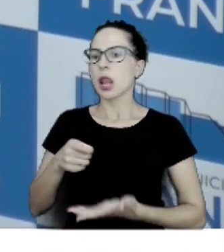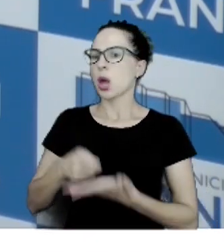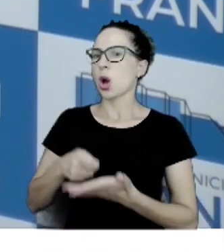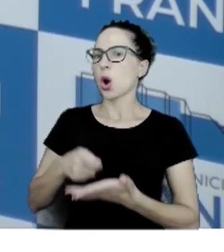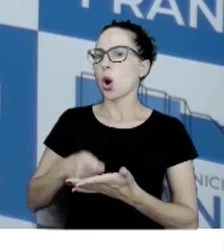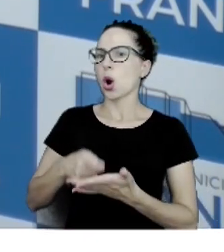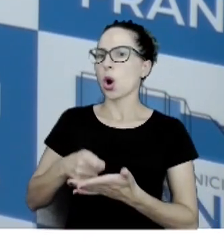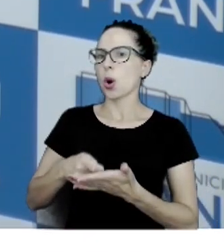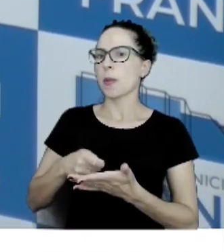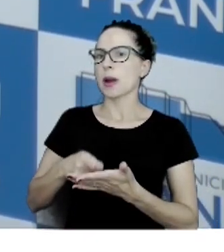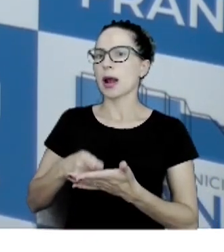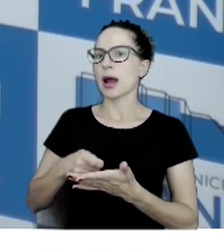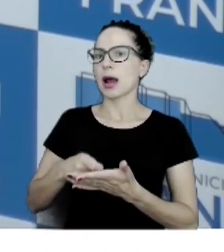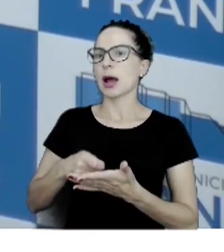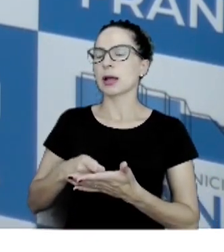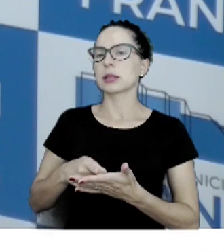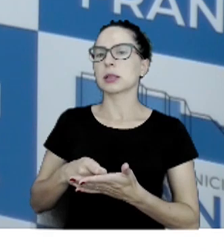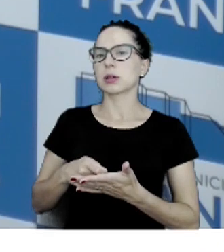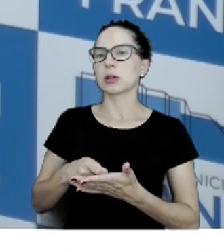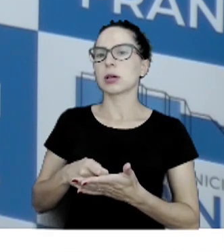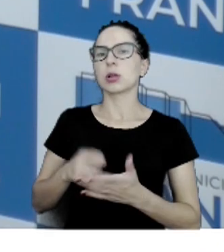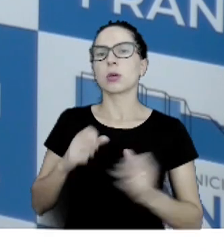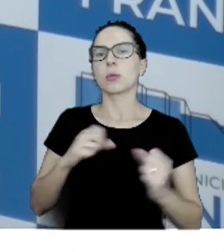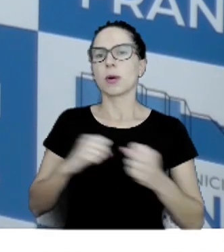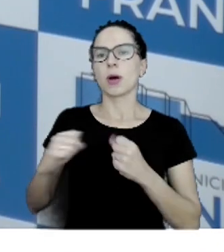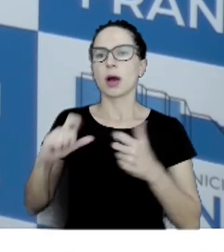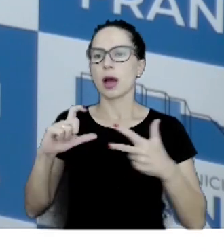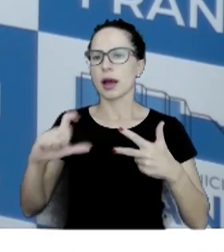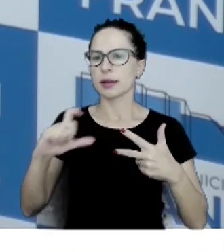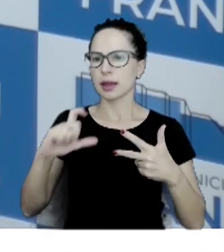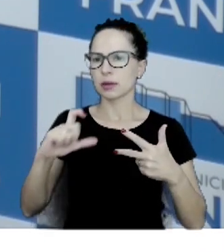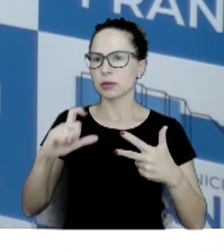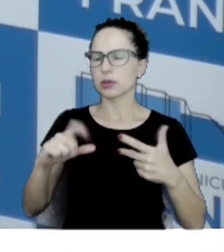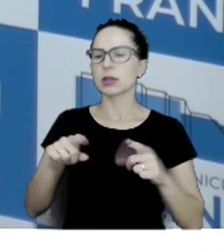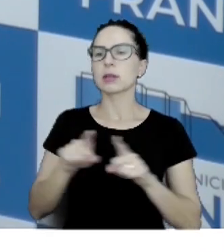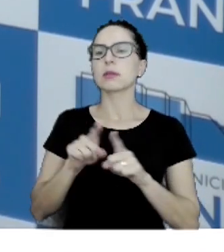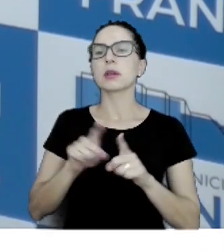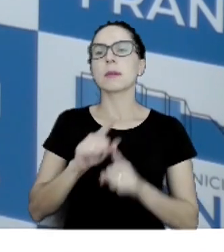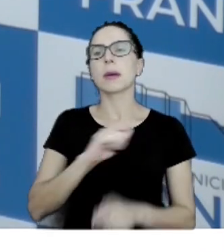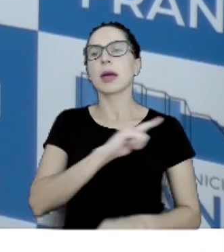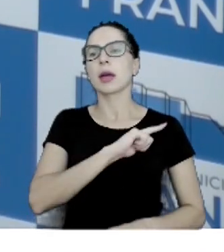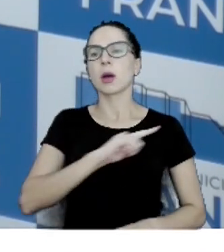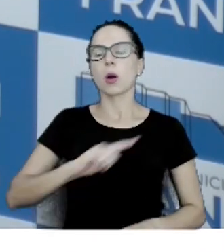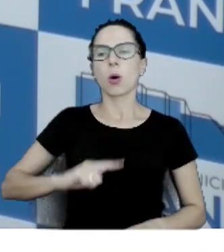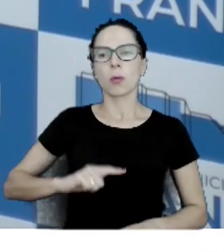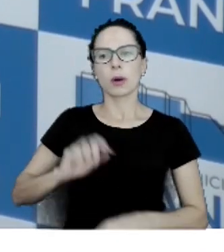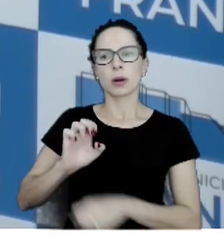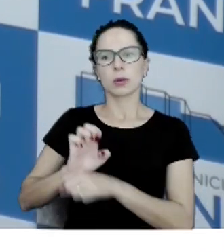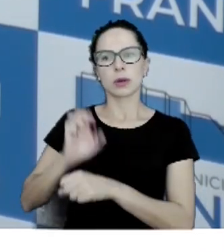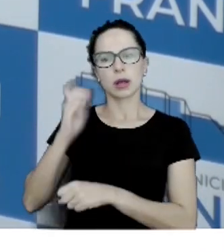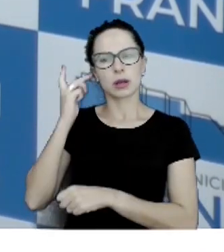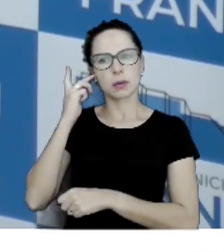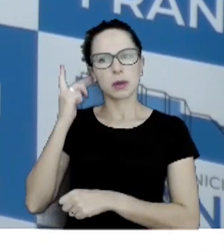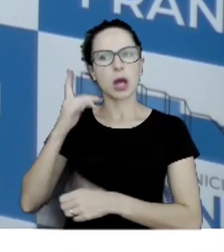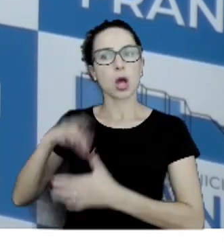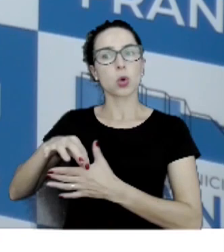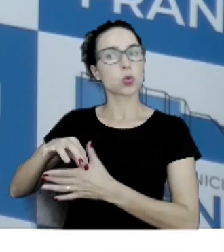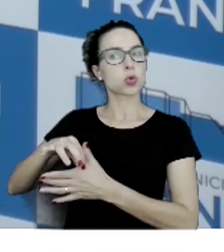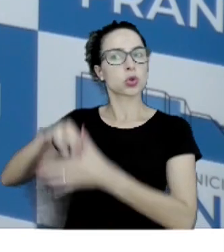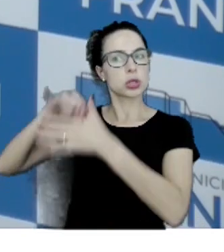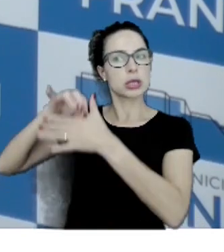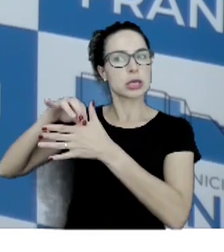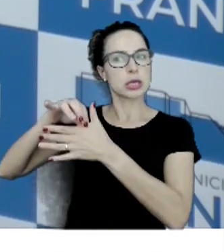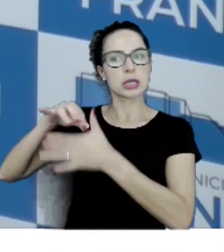do executivo municipal, do governo do estado de São Paulo, das lideranças da nossa